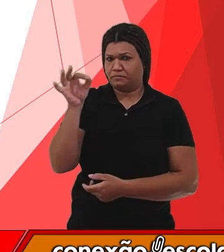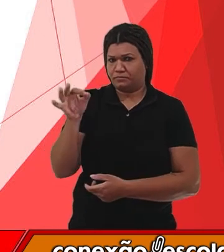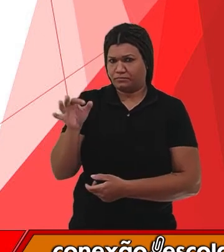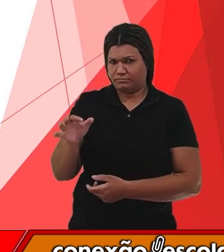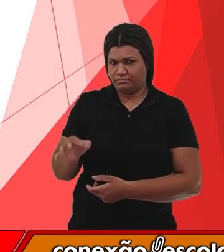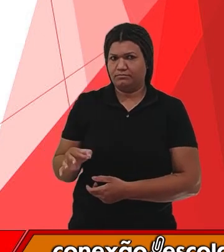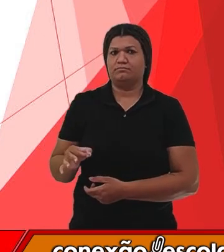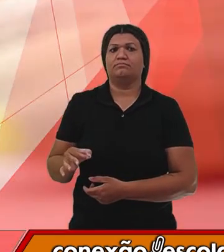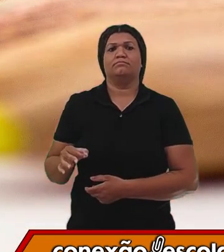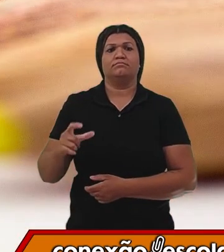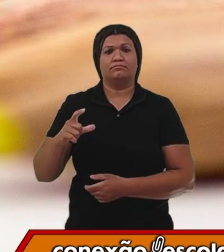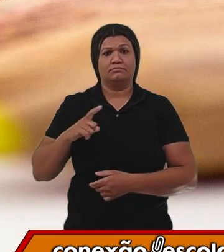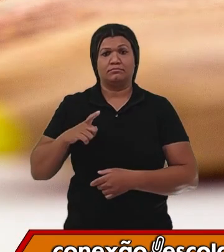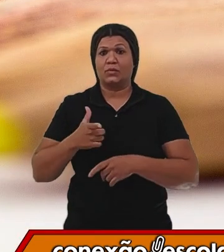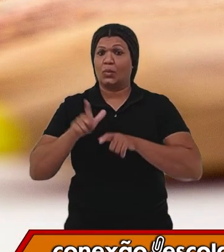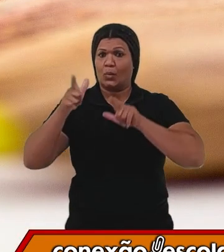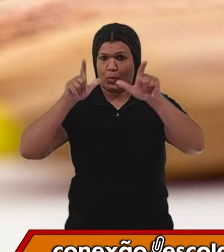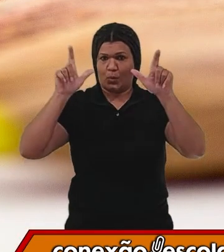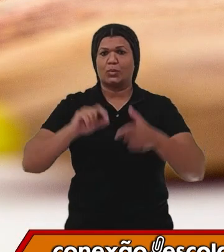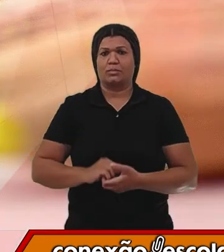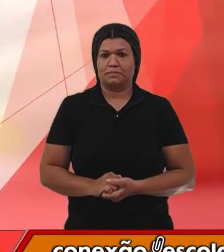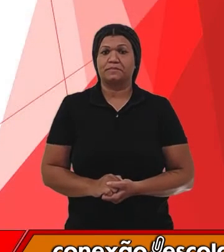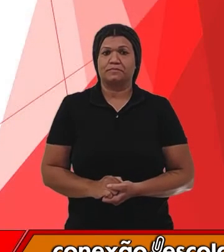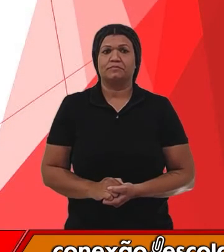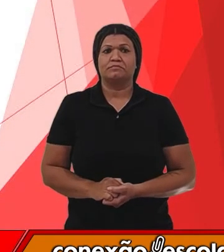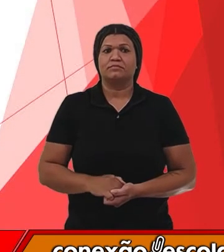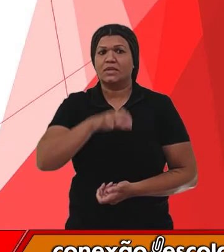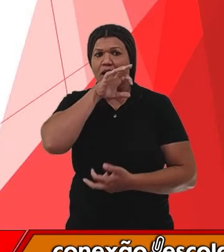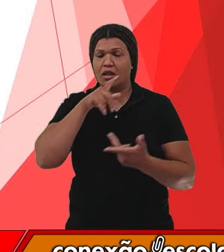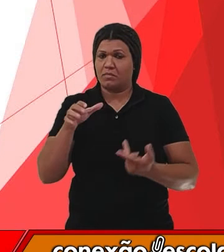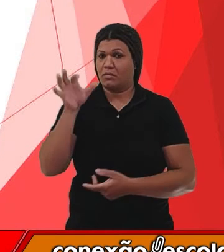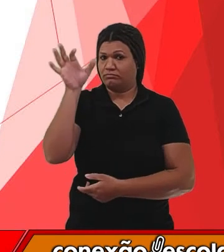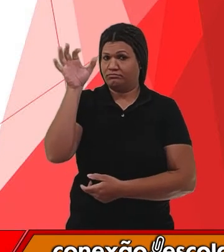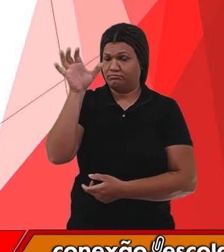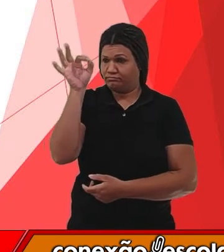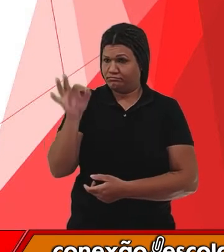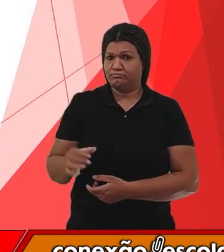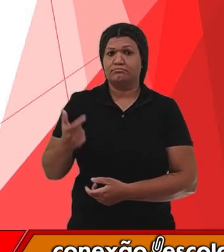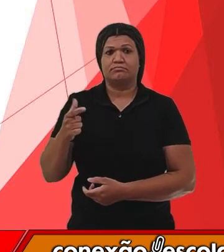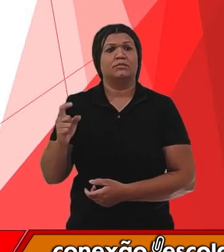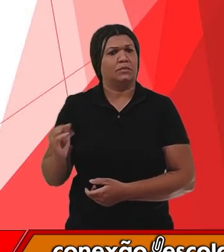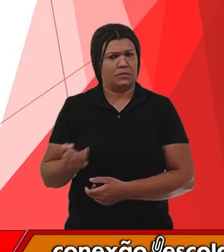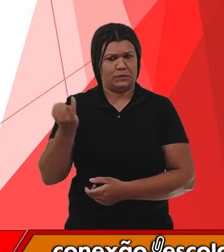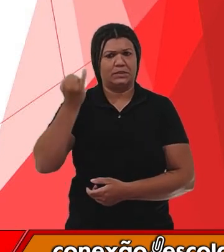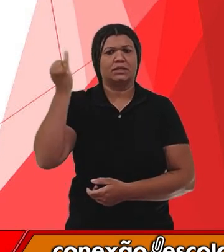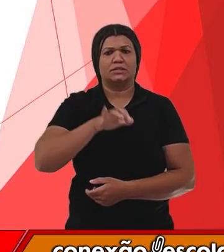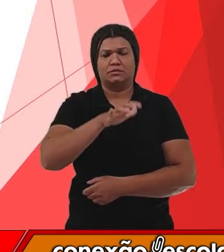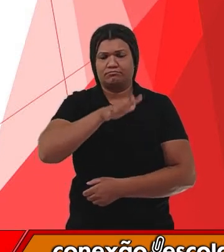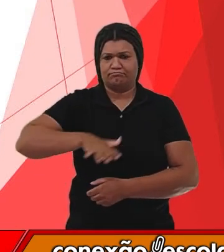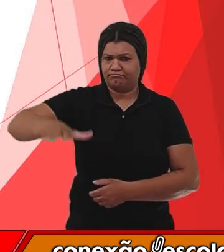os outros seres vivos. Os animais invertebrados são importantes para o ambiente. Eles